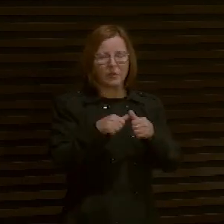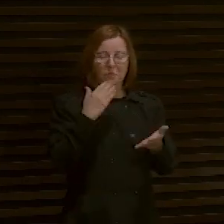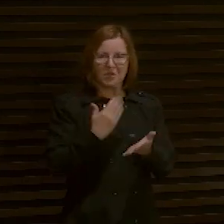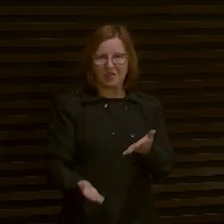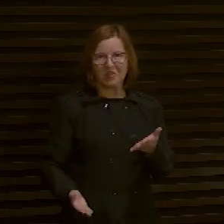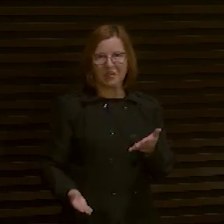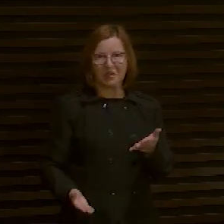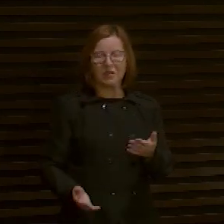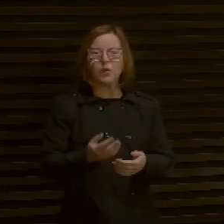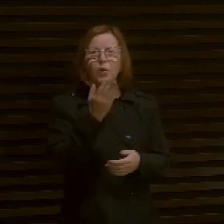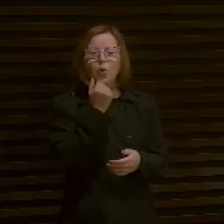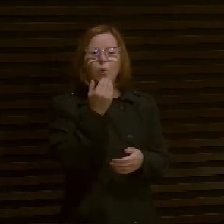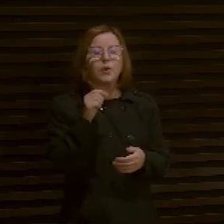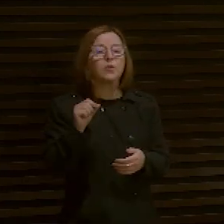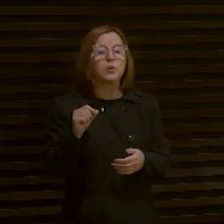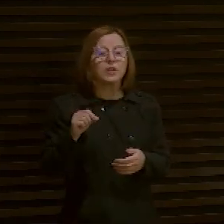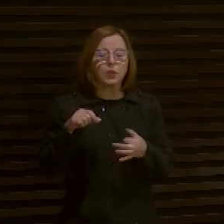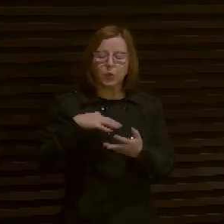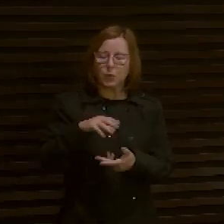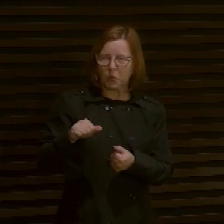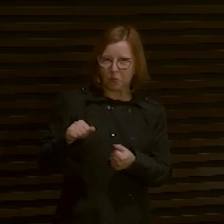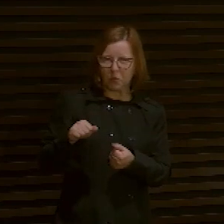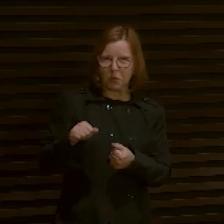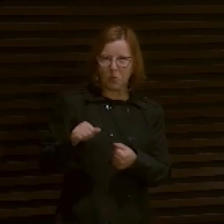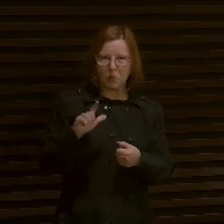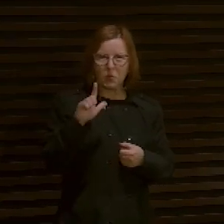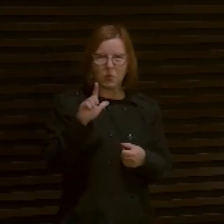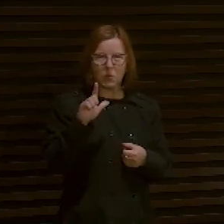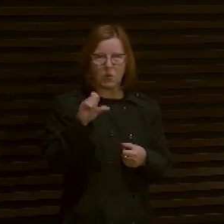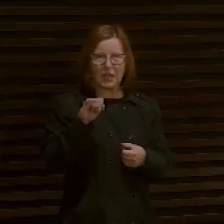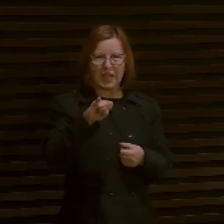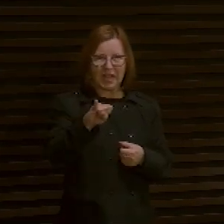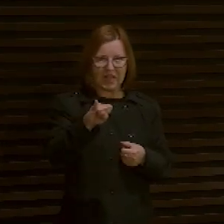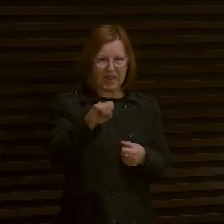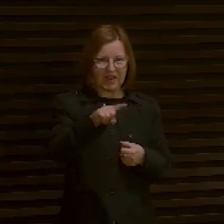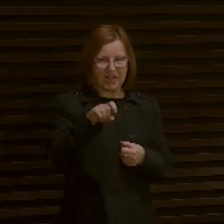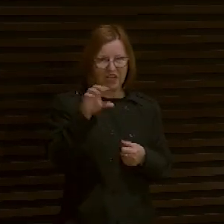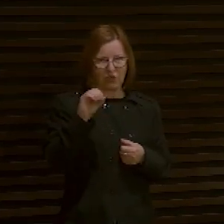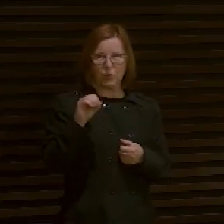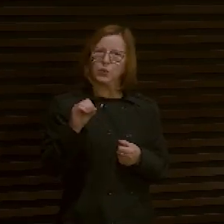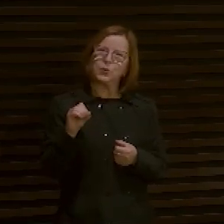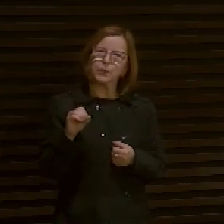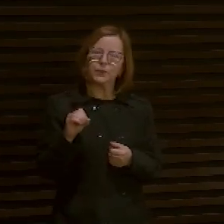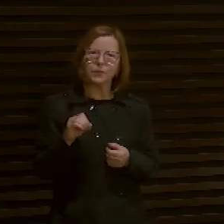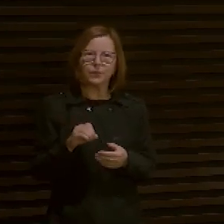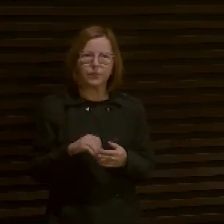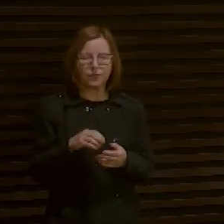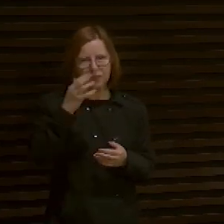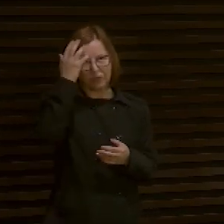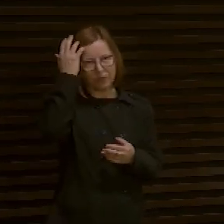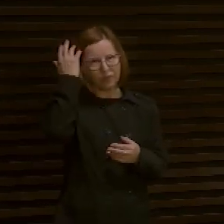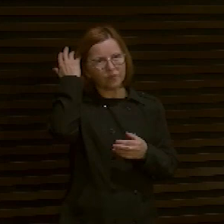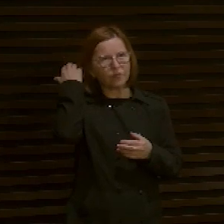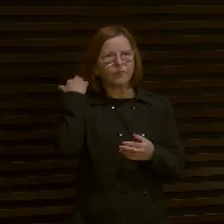se alimentando do que nesse mundo? De lixo, de cabeça de jumento, figuradamente eu digo, mas estão se alimentando de esterco